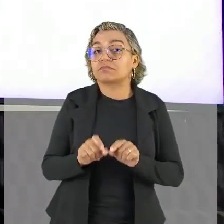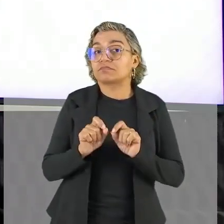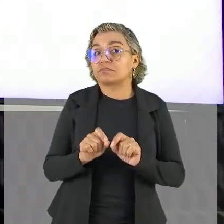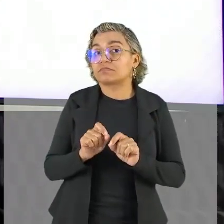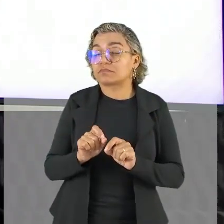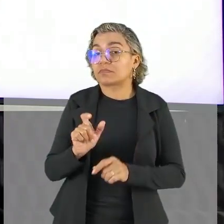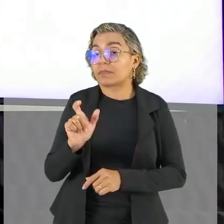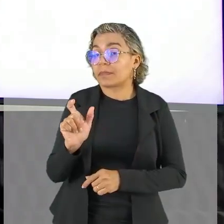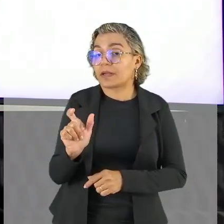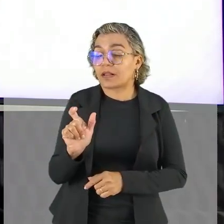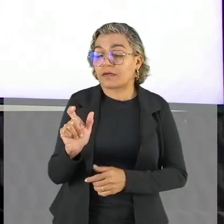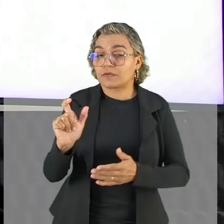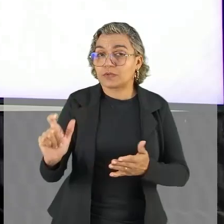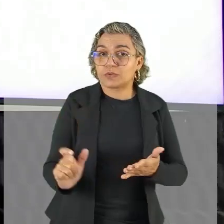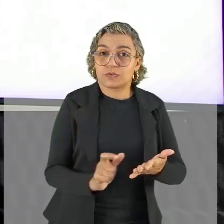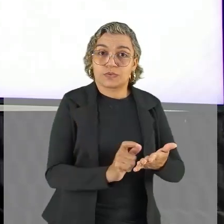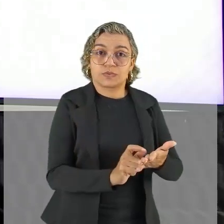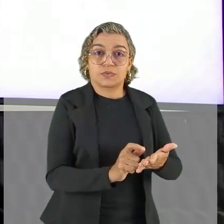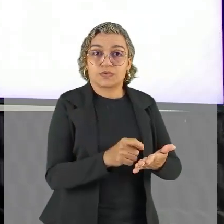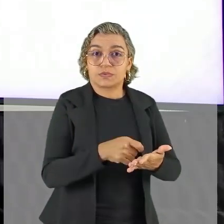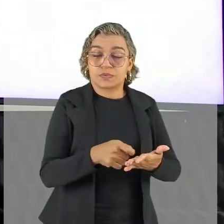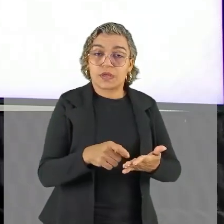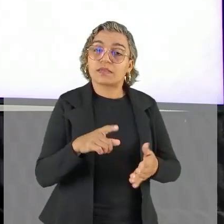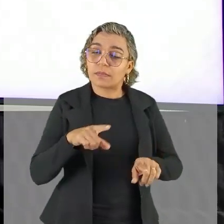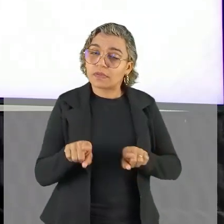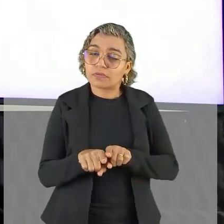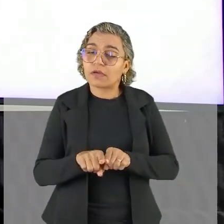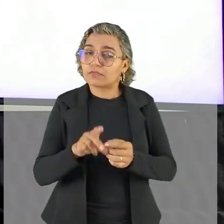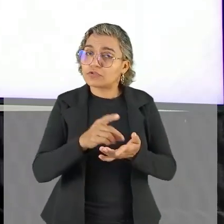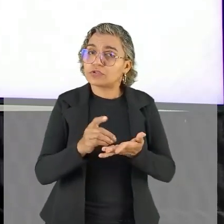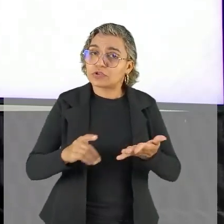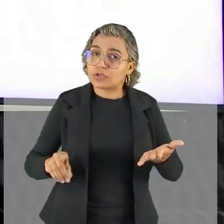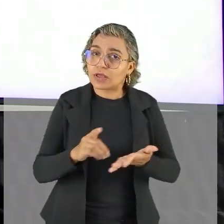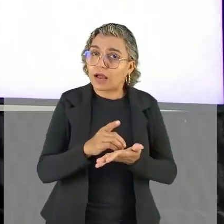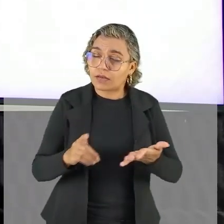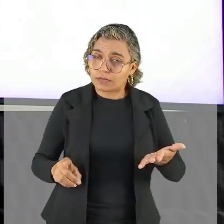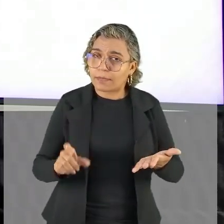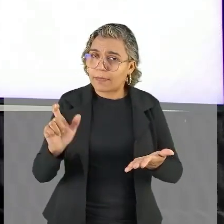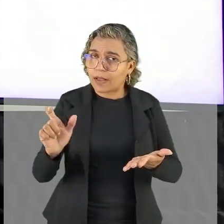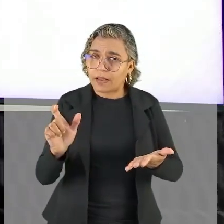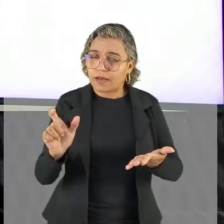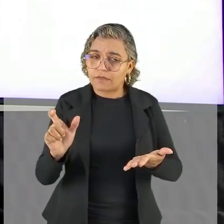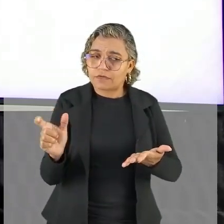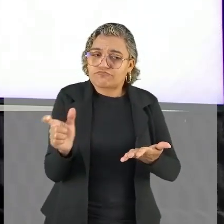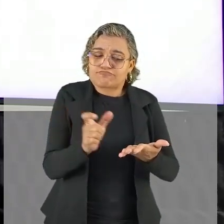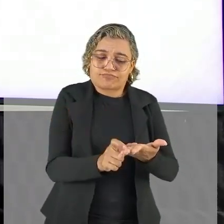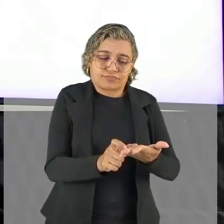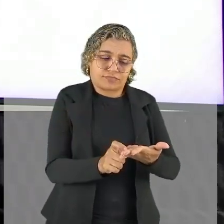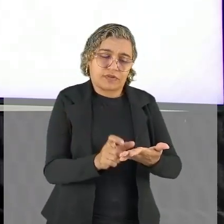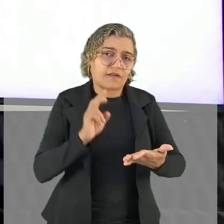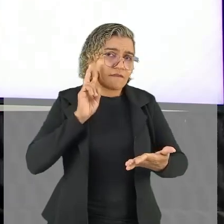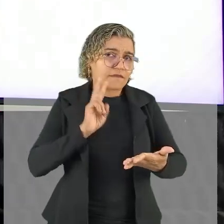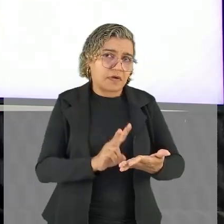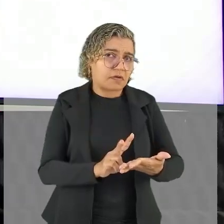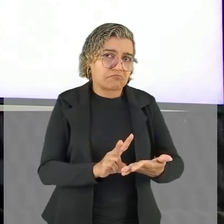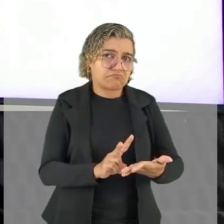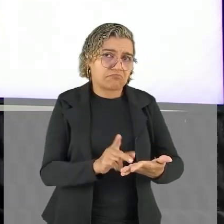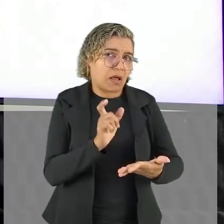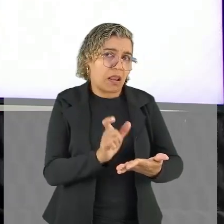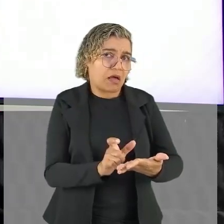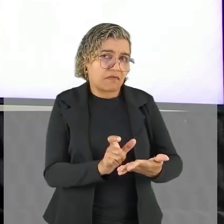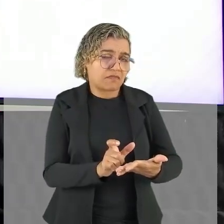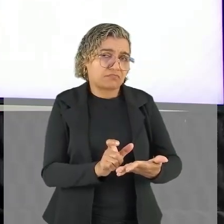as palavras estão lá no estado do dicionário. Porque uma palavra lá no dicionário, ela não tem contexto. Você vai lá, abre o significado